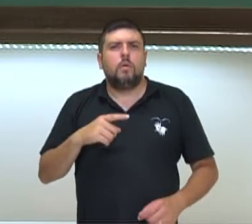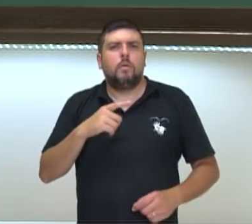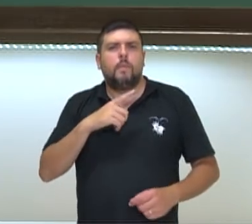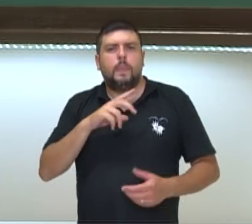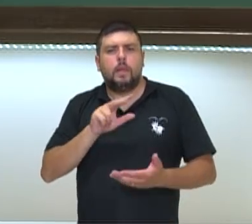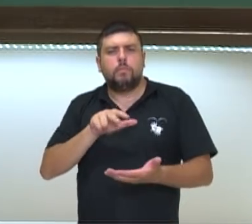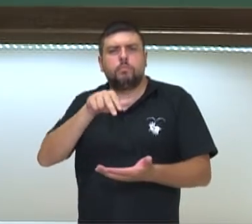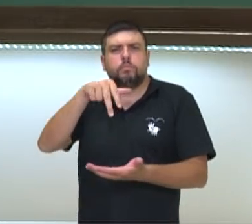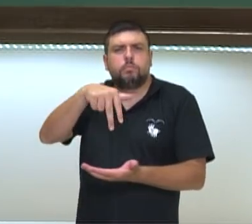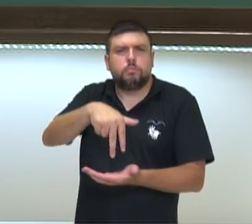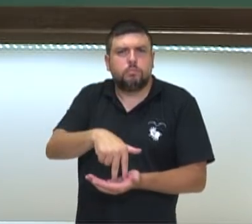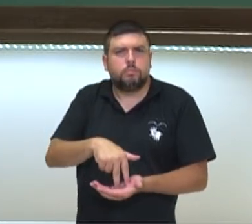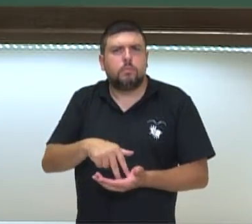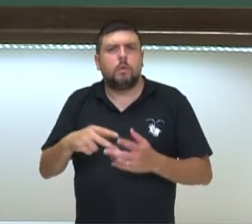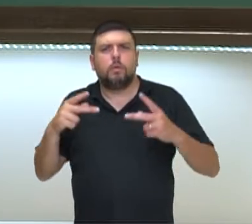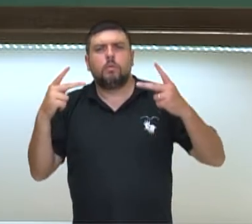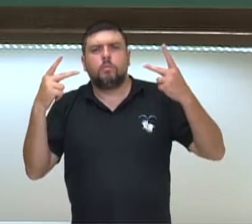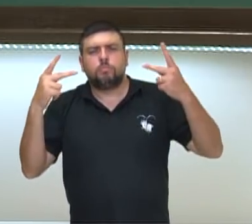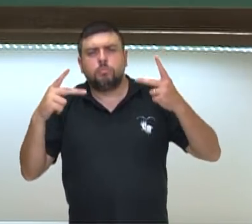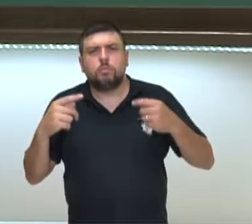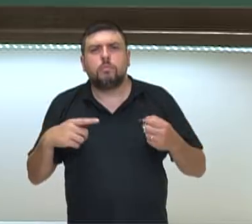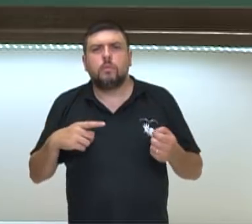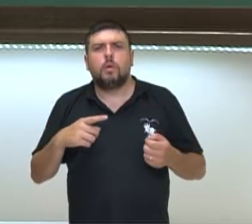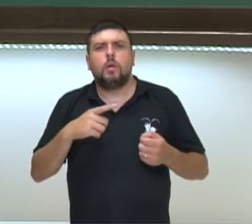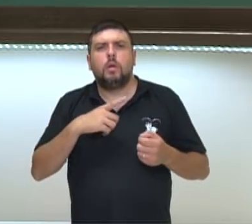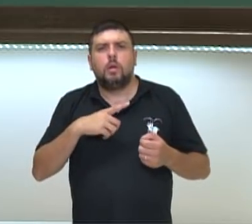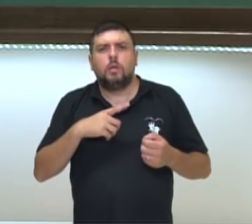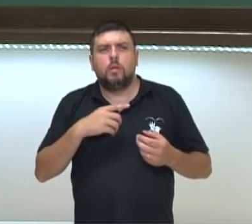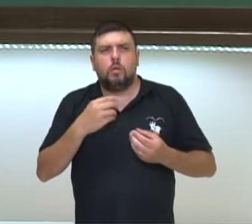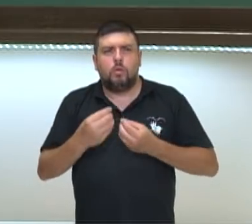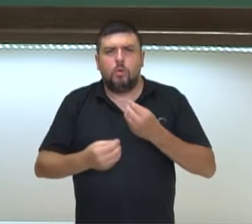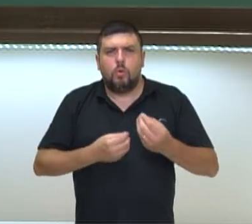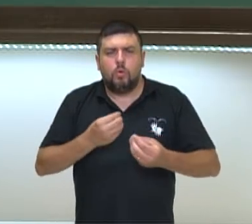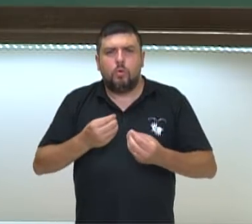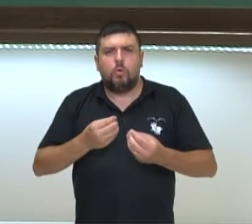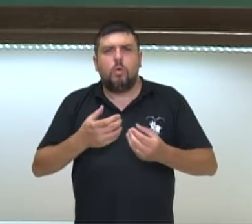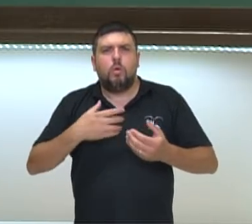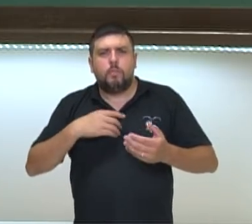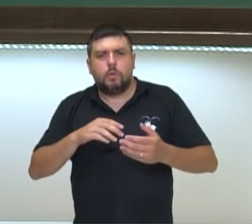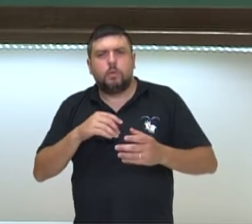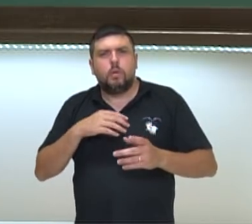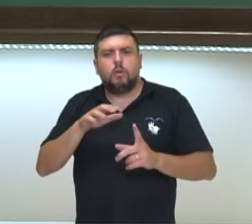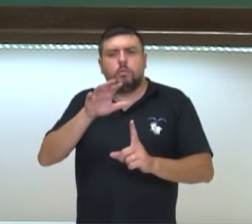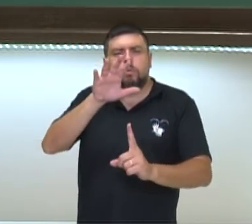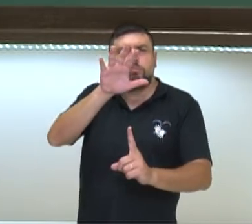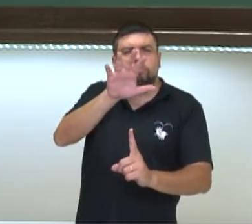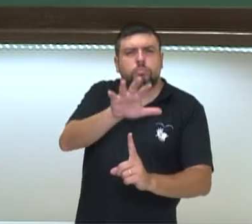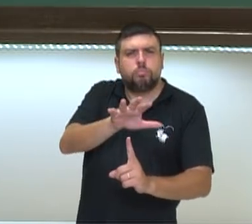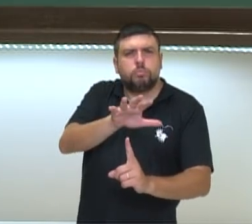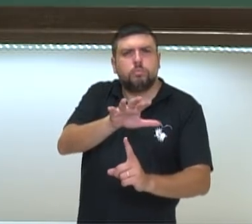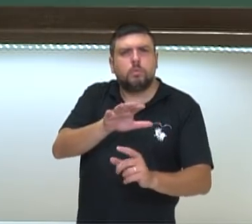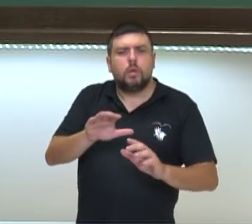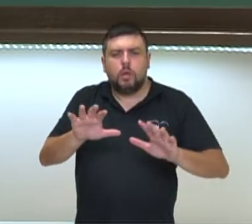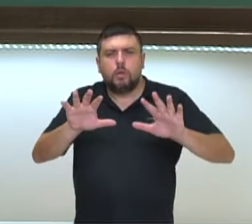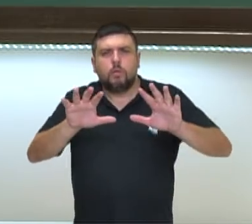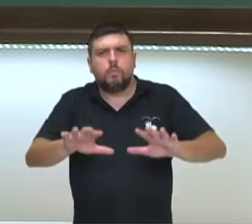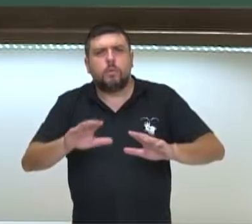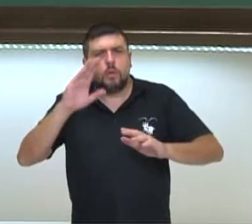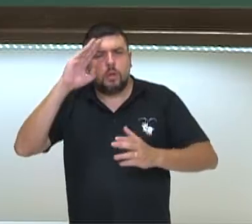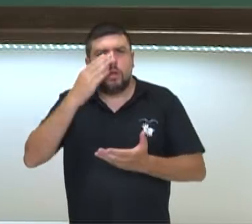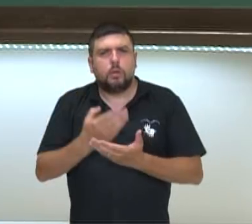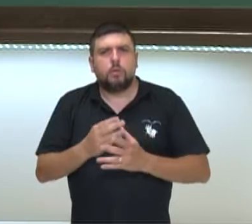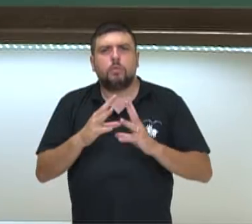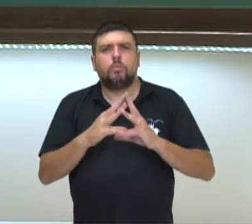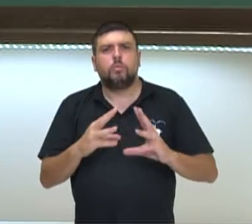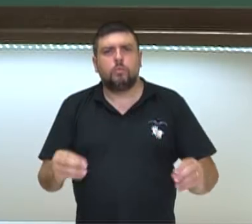eles fazem a imposição de mãos para a cura, eles acreditam, como muitas religiões, então tem